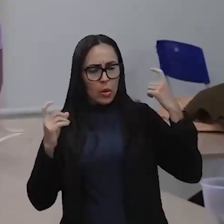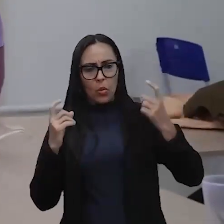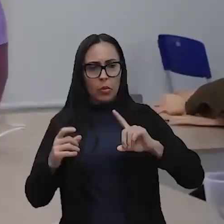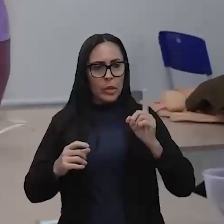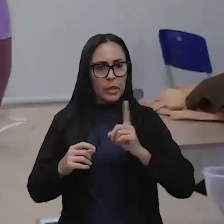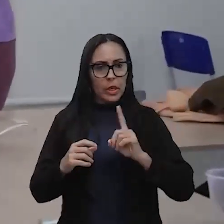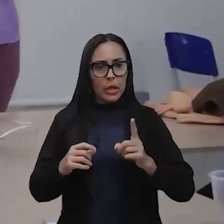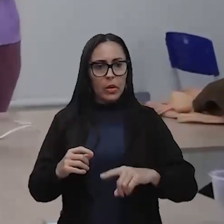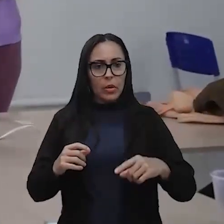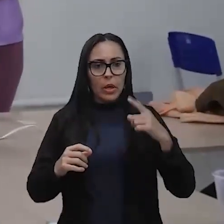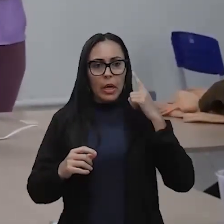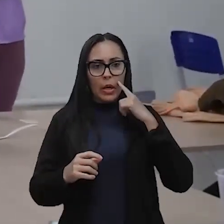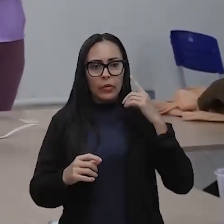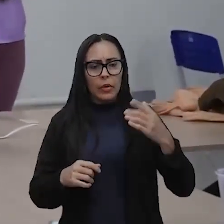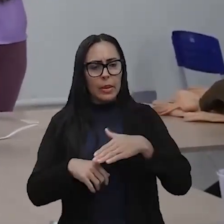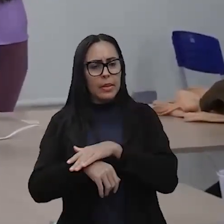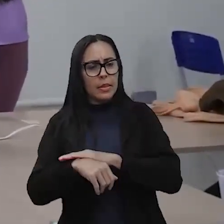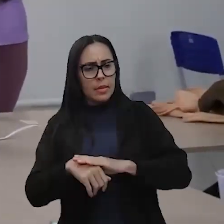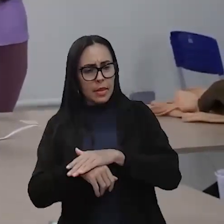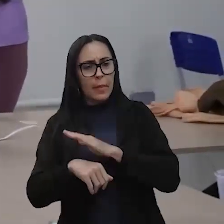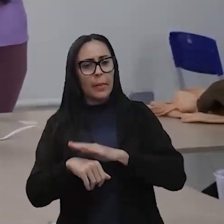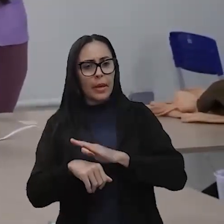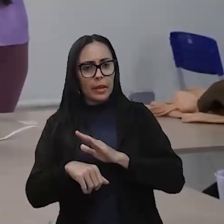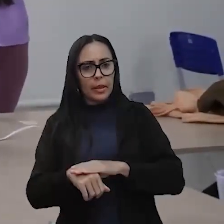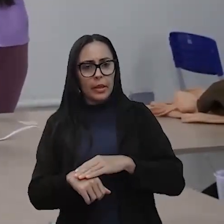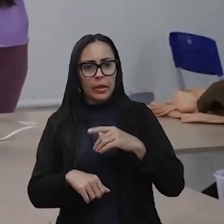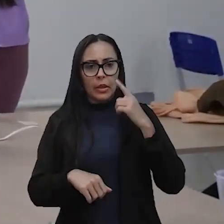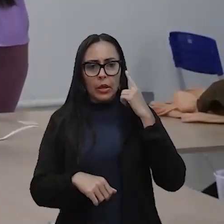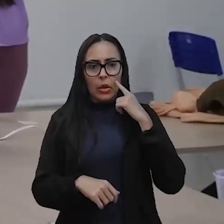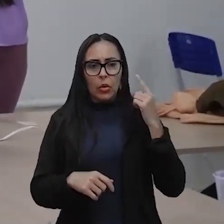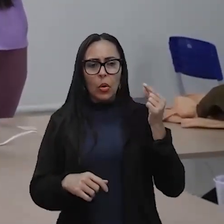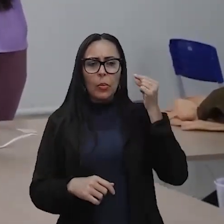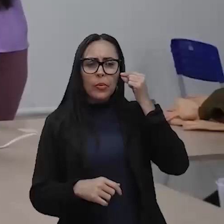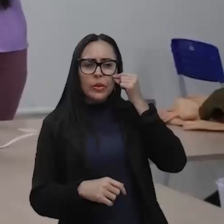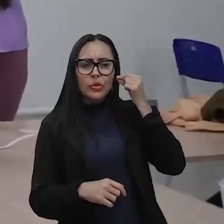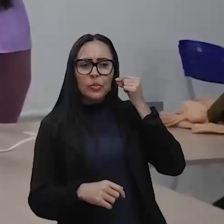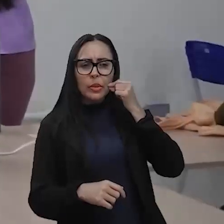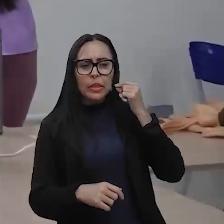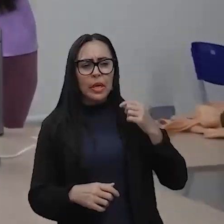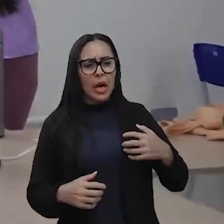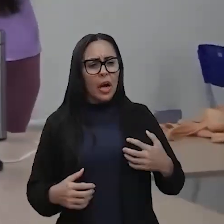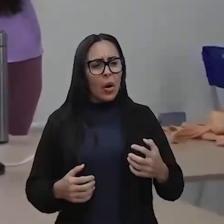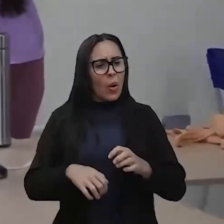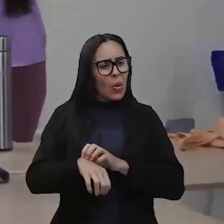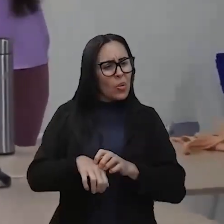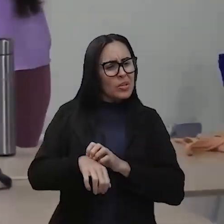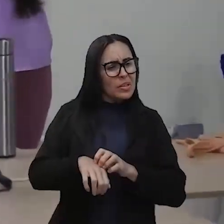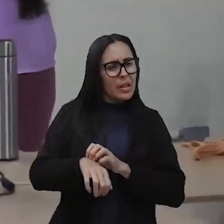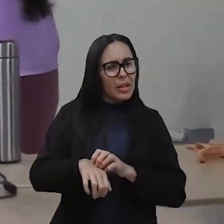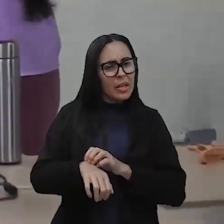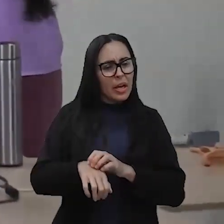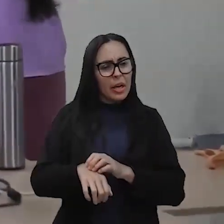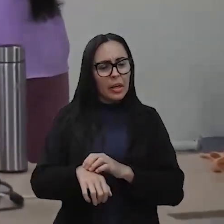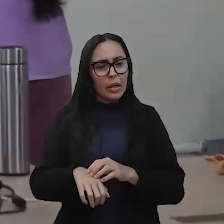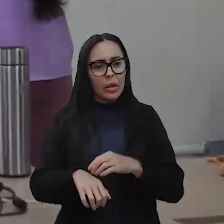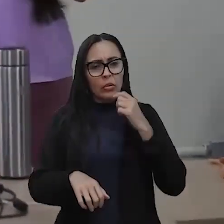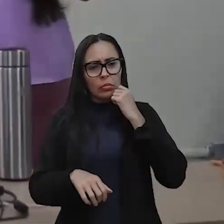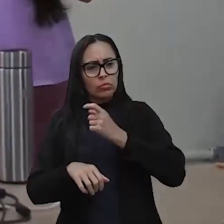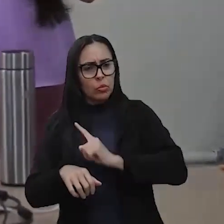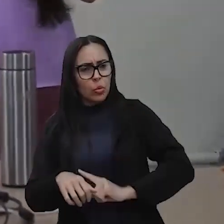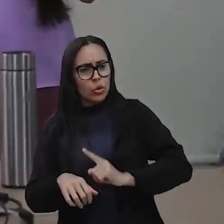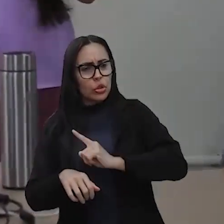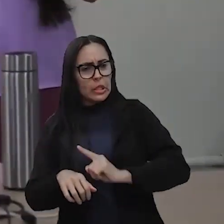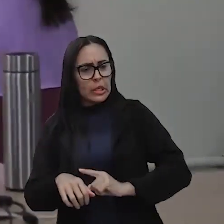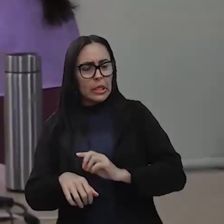pele, como espinha, acne, uma coceira, como o surgimento de estrias, cravos, não é de